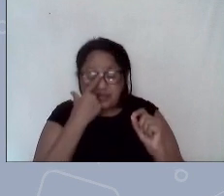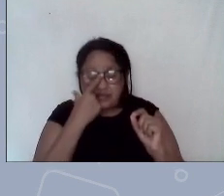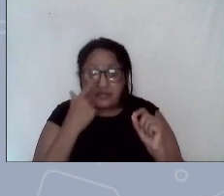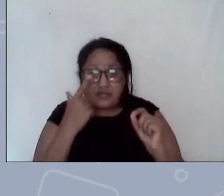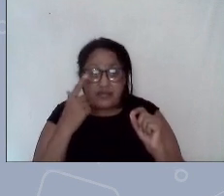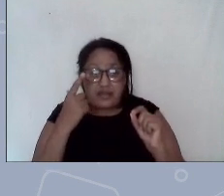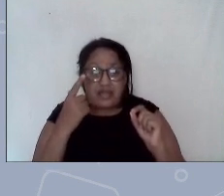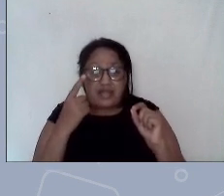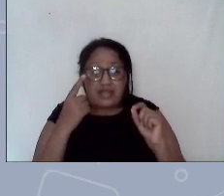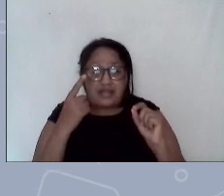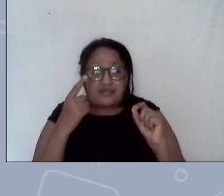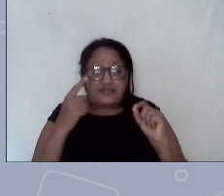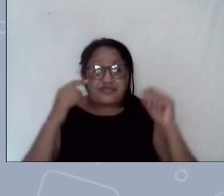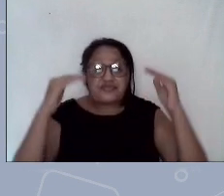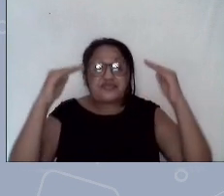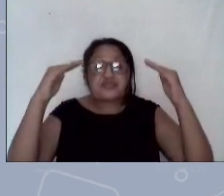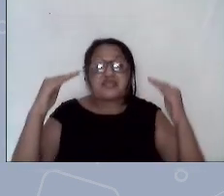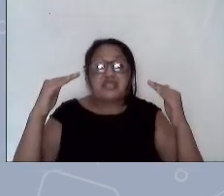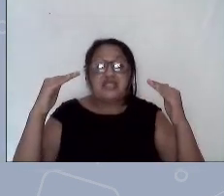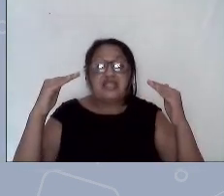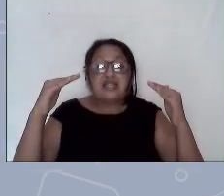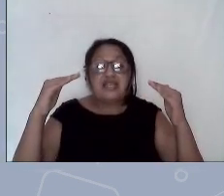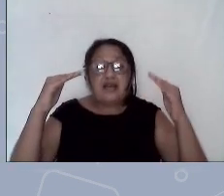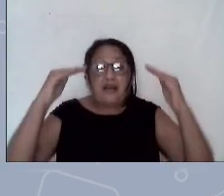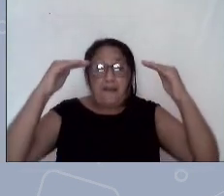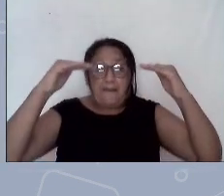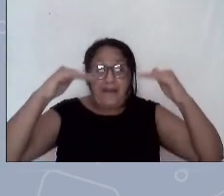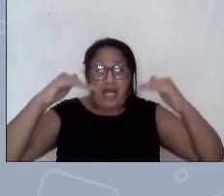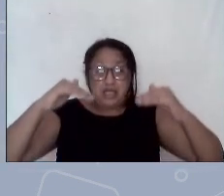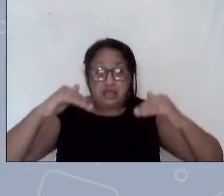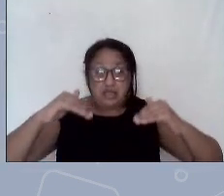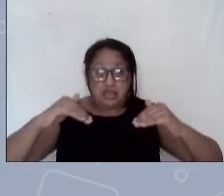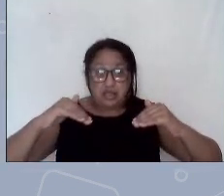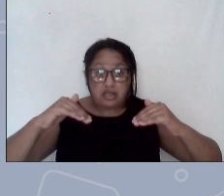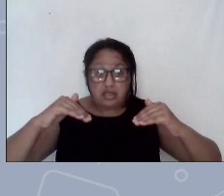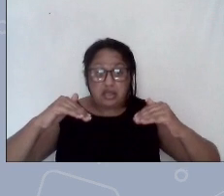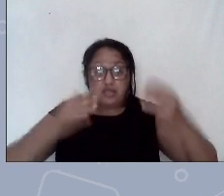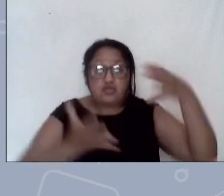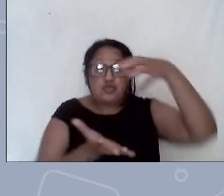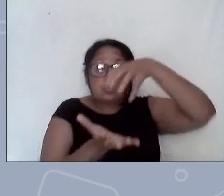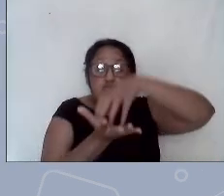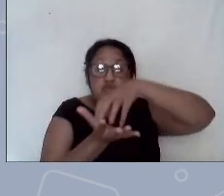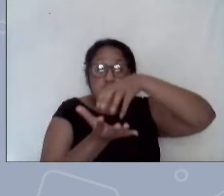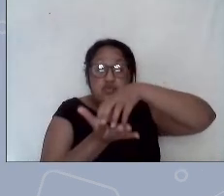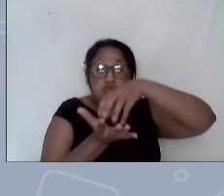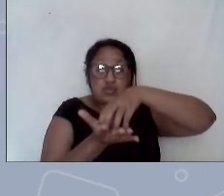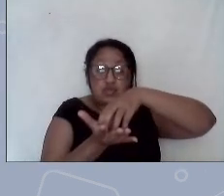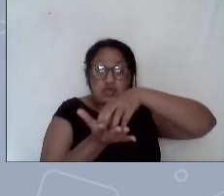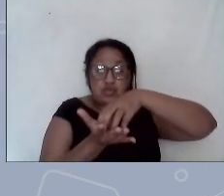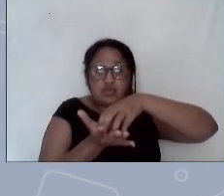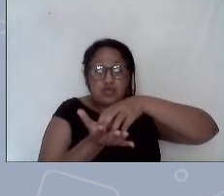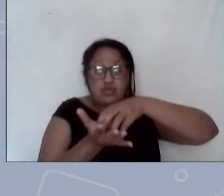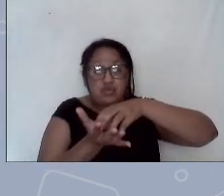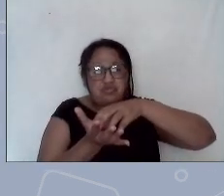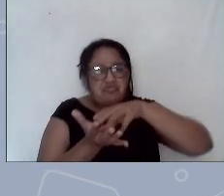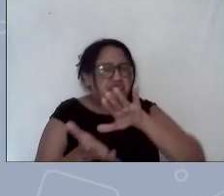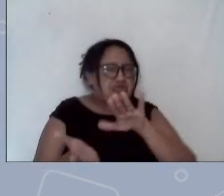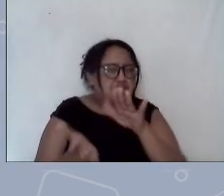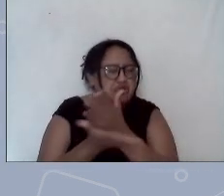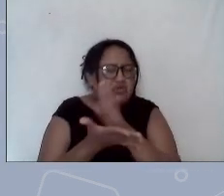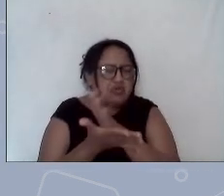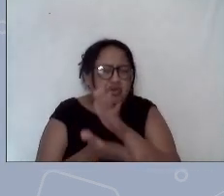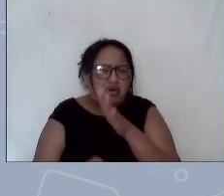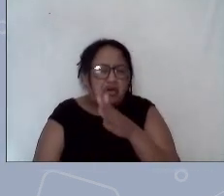deposição e deflação ou seja rebaixamento do centro de uma determinada área predominantemente de uma área